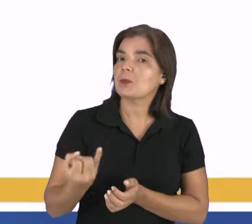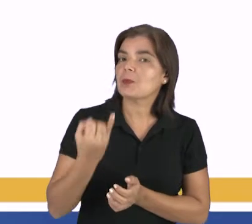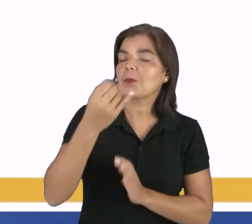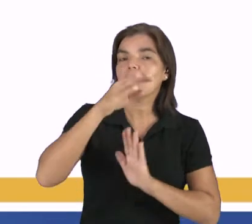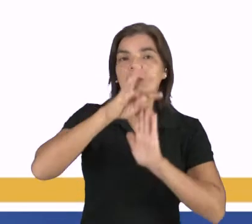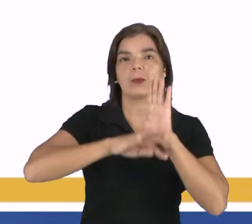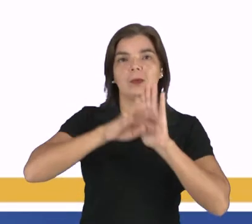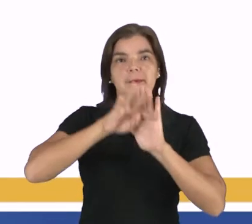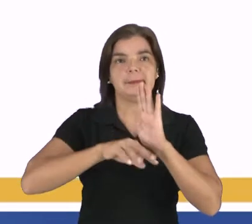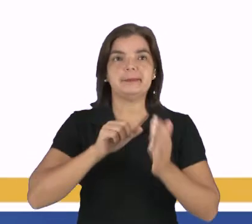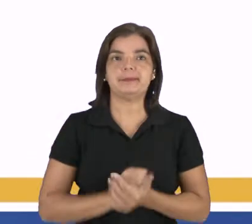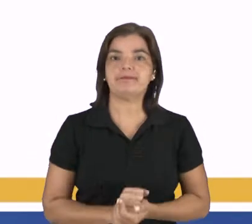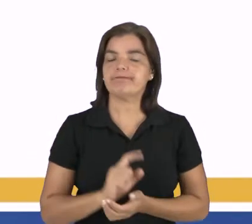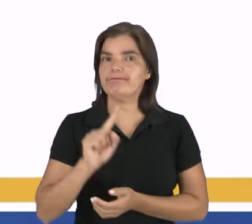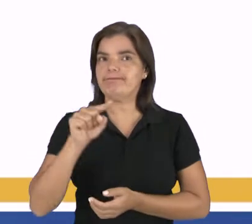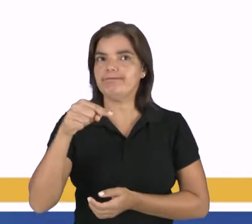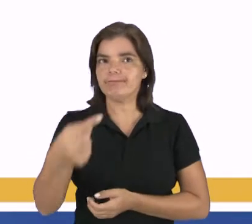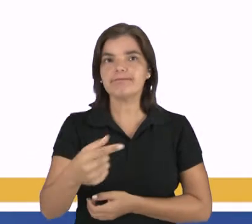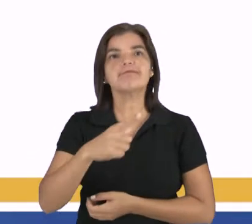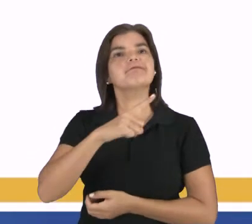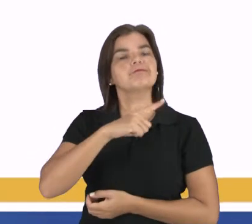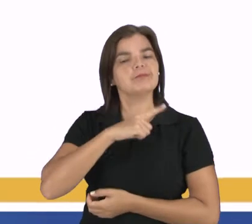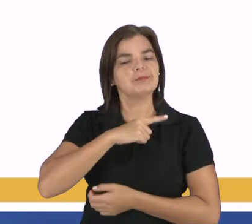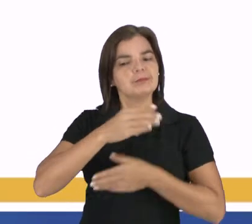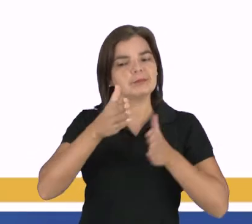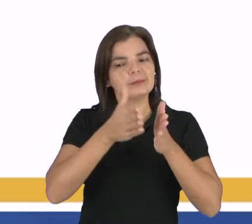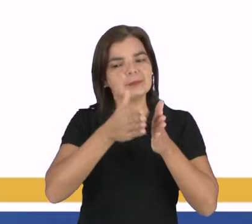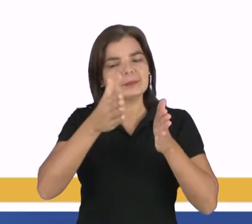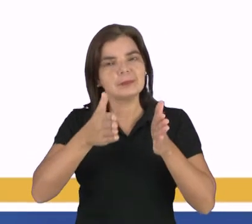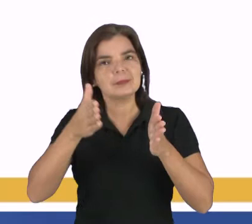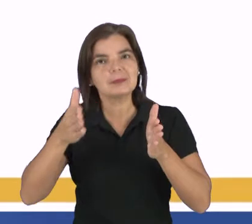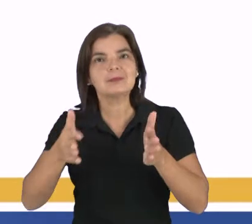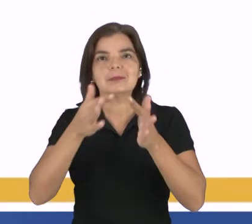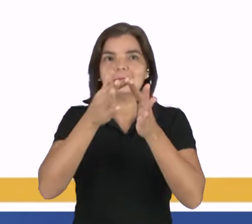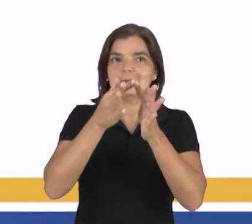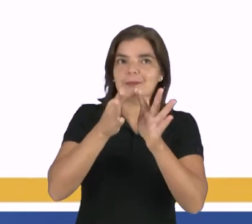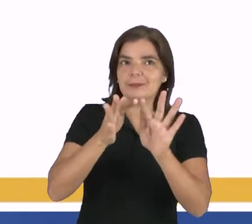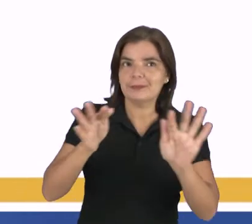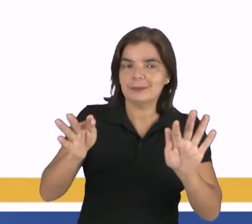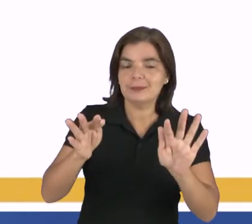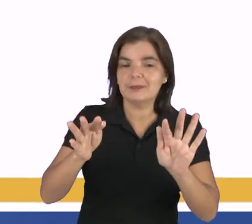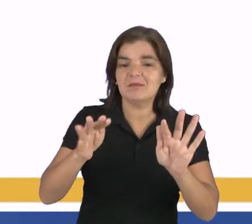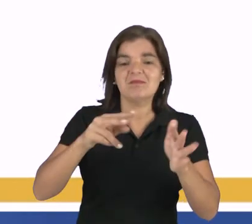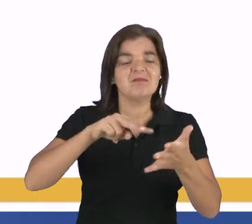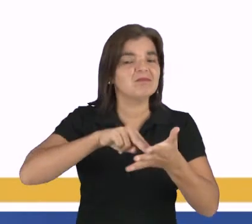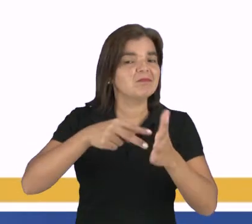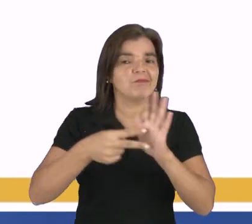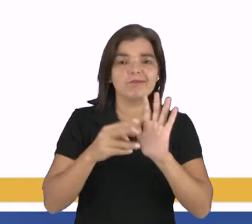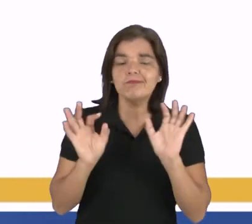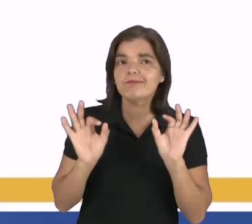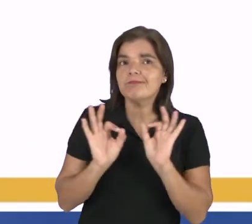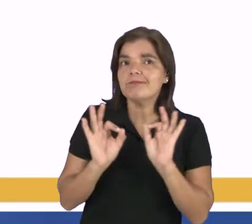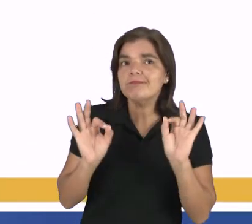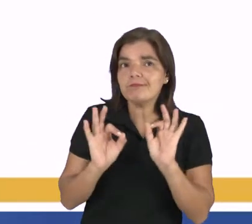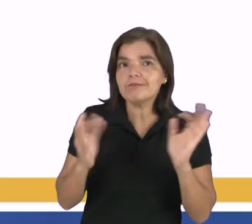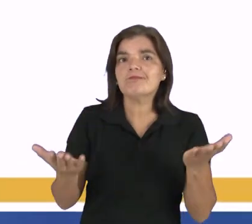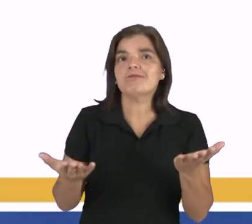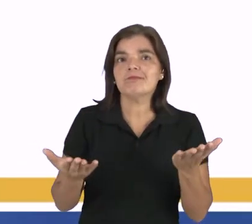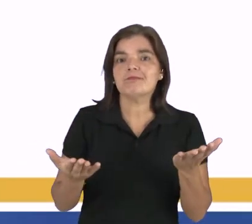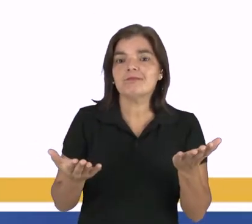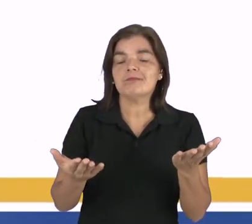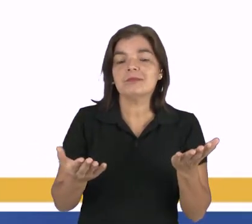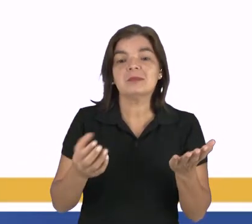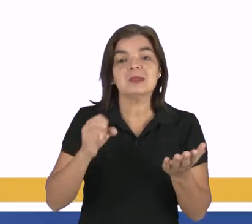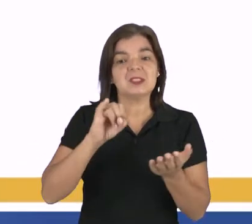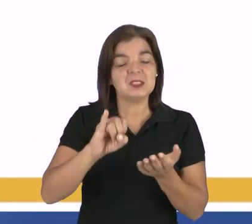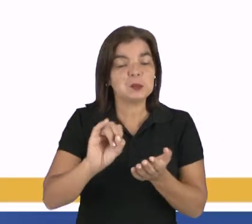do texto. De outra forma, teremos uma sequência de frases sem sentido.